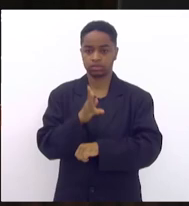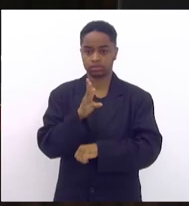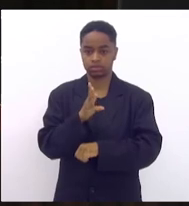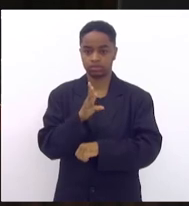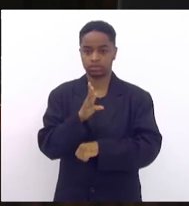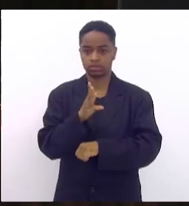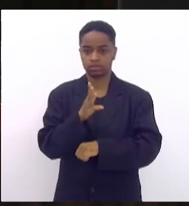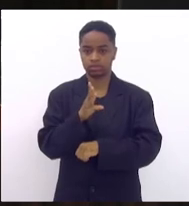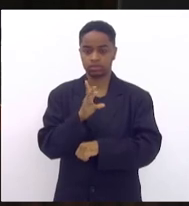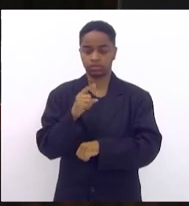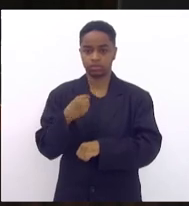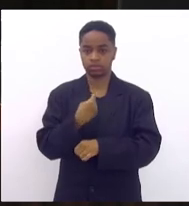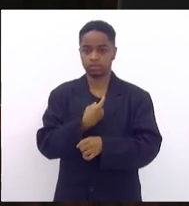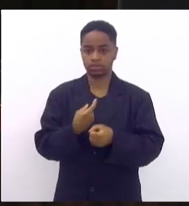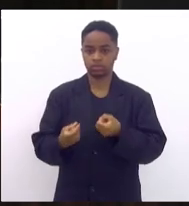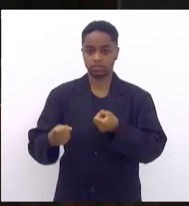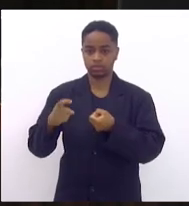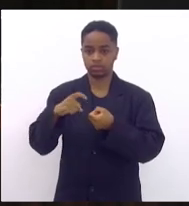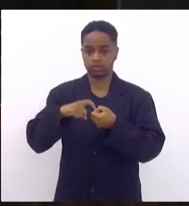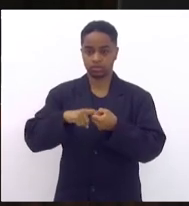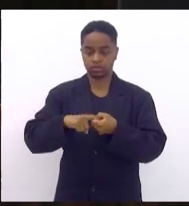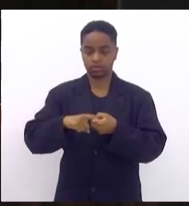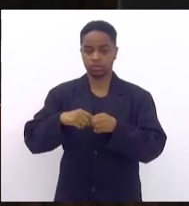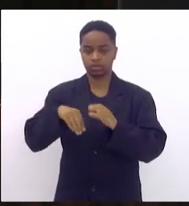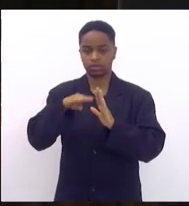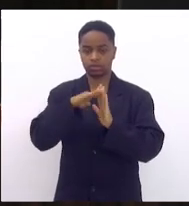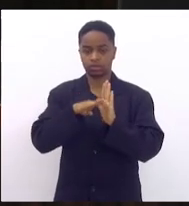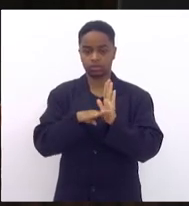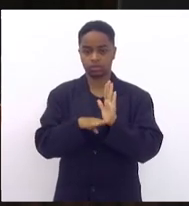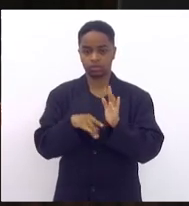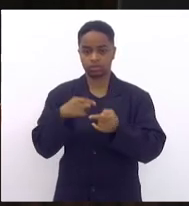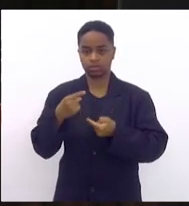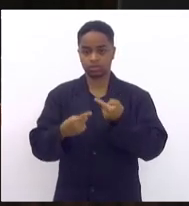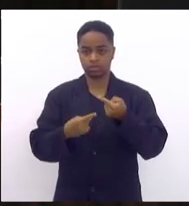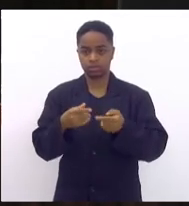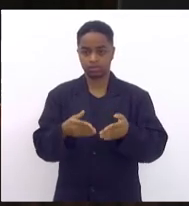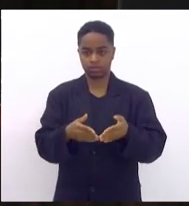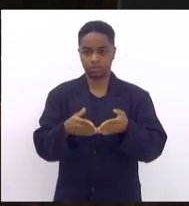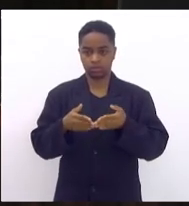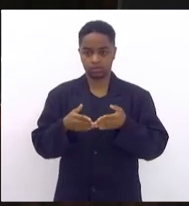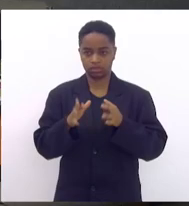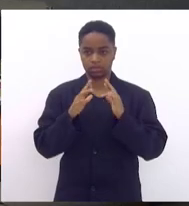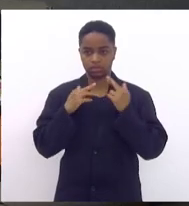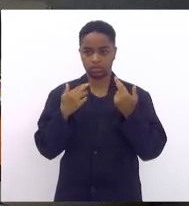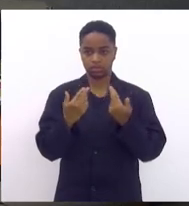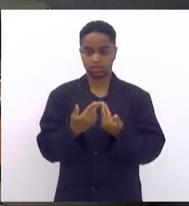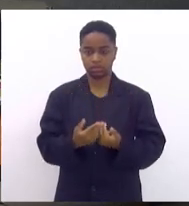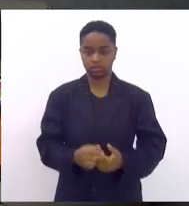quando retornaremos com a ordem do dia. Está suspensa a sessão.